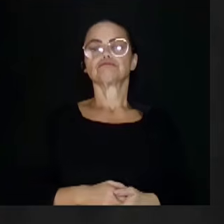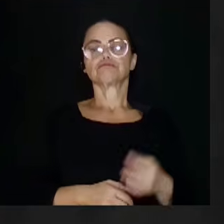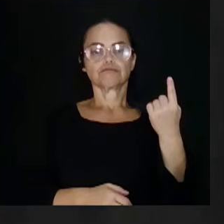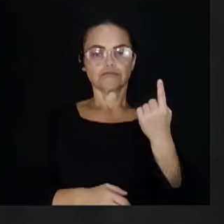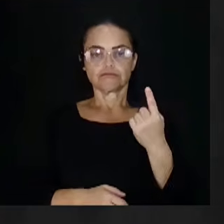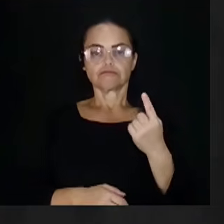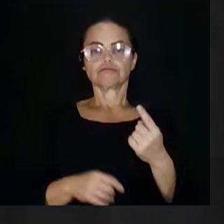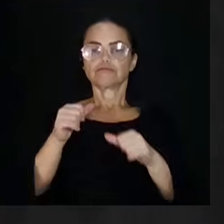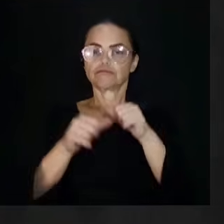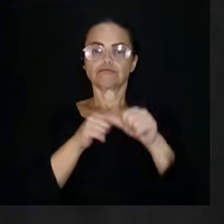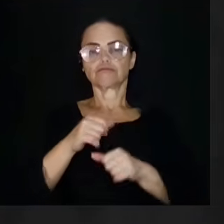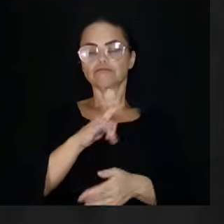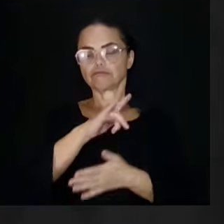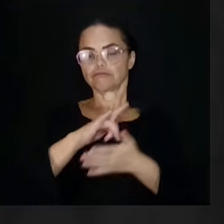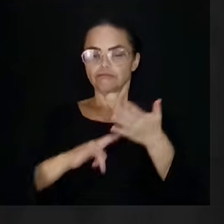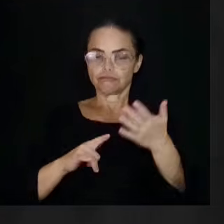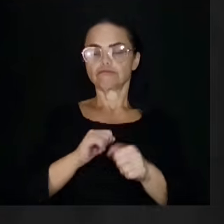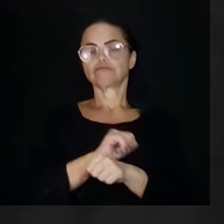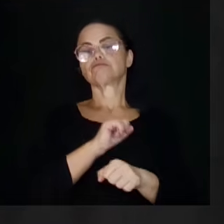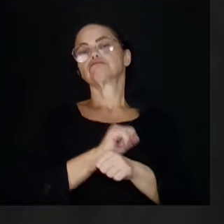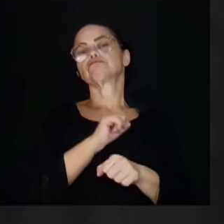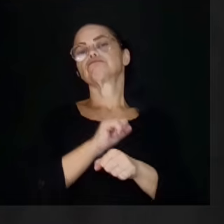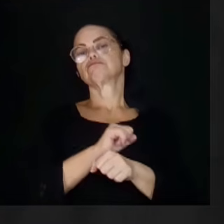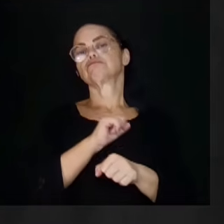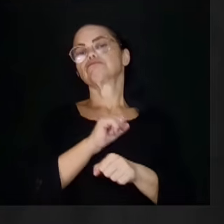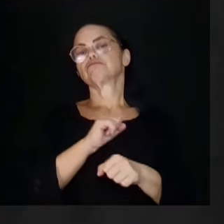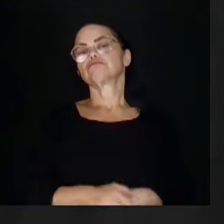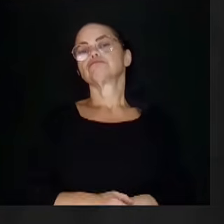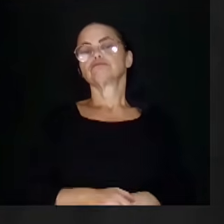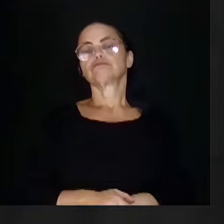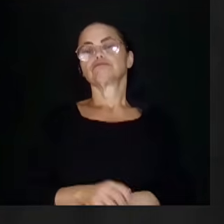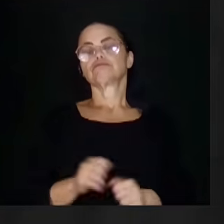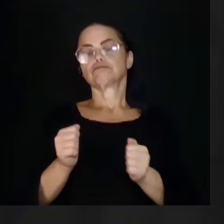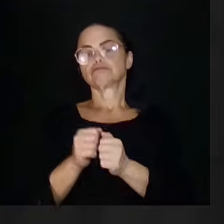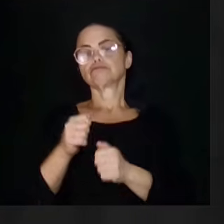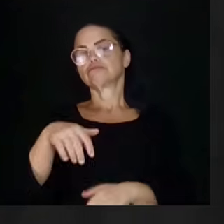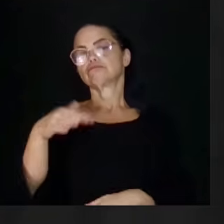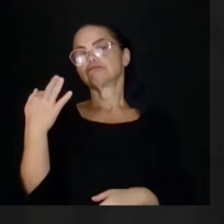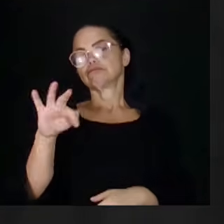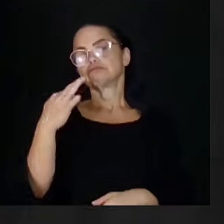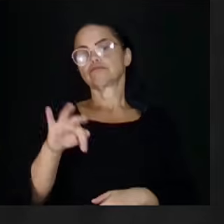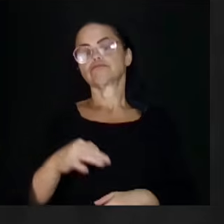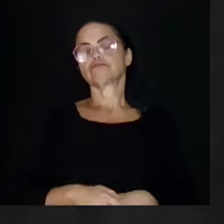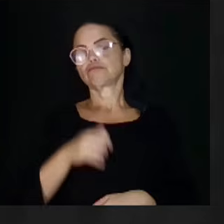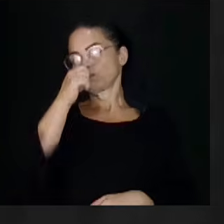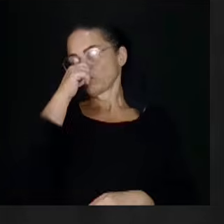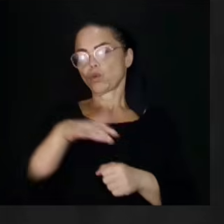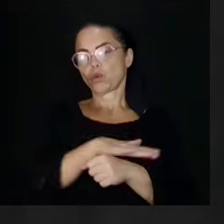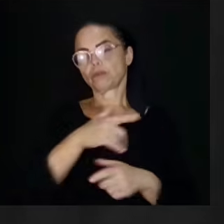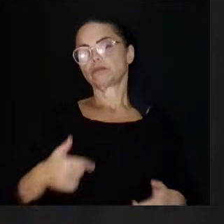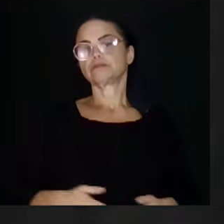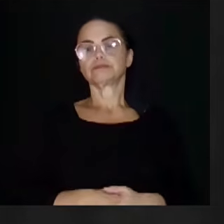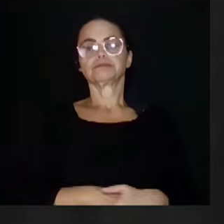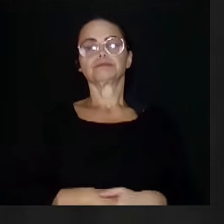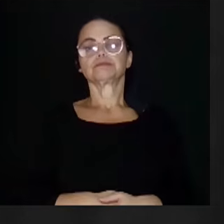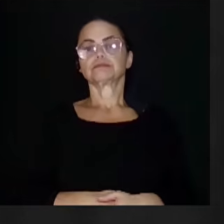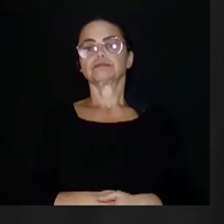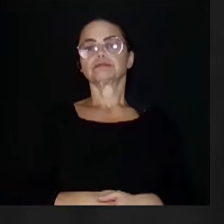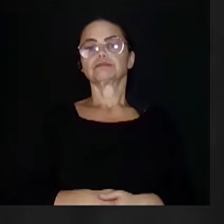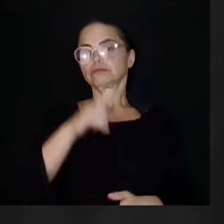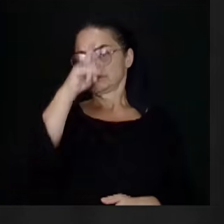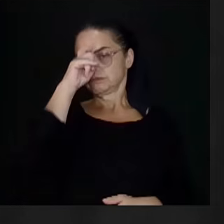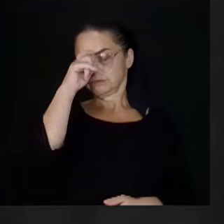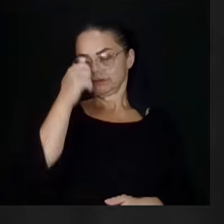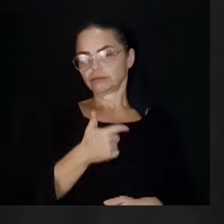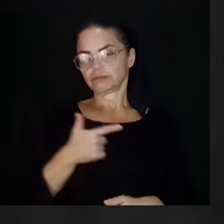receita esperando junto com aquele que está com uma dor. Puxa vida. Fica todo mundo junto, porque o pronto-socorro demora 12 horas. Você vai